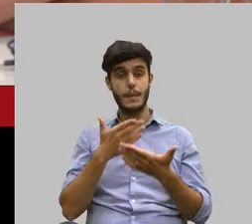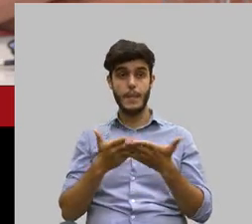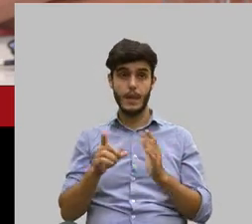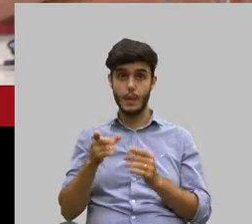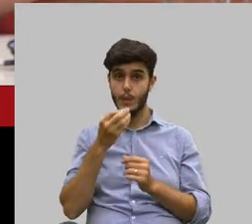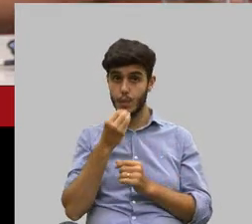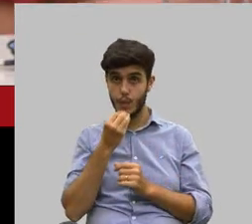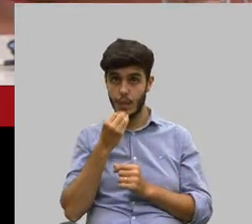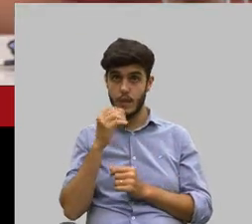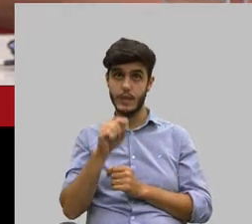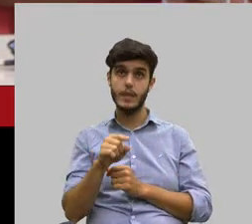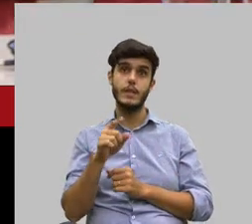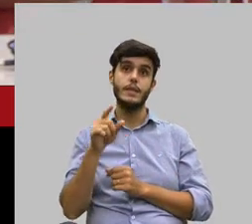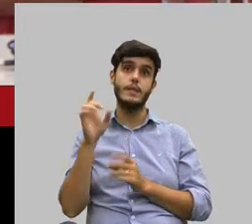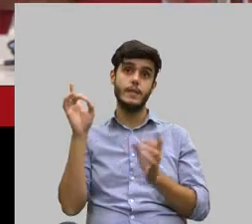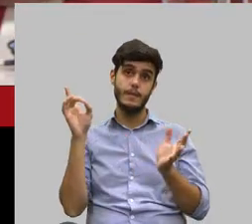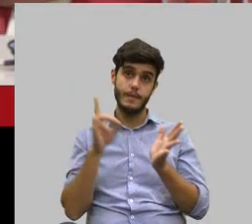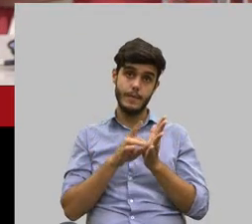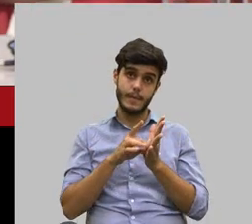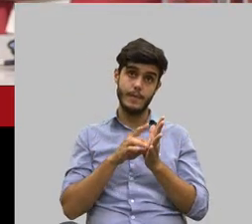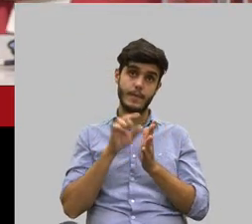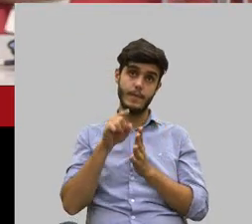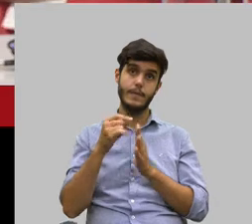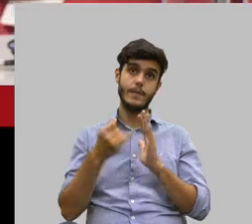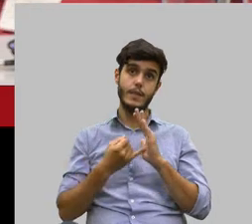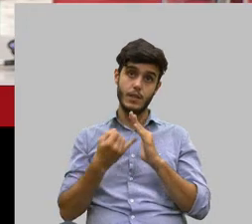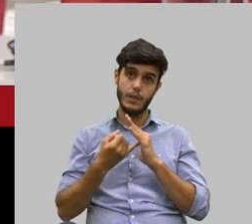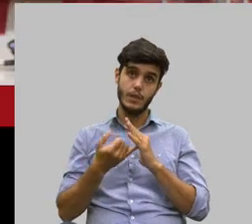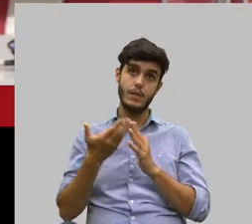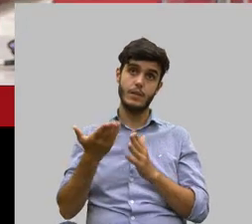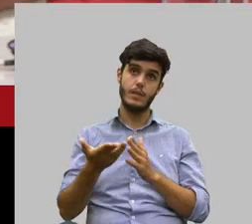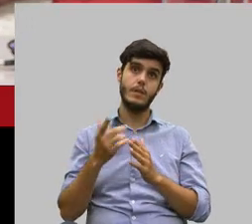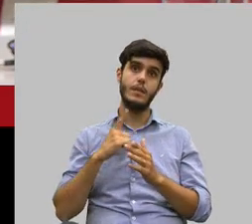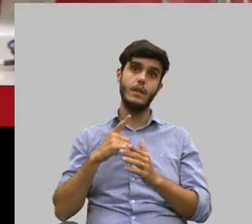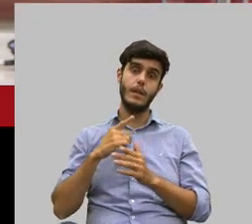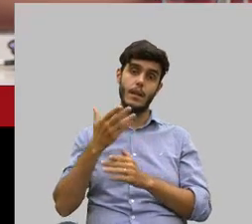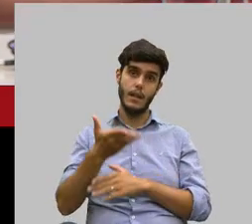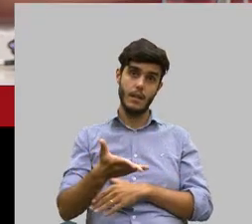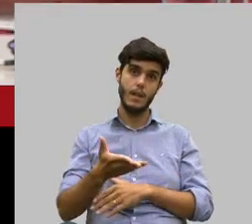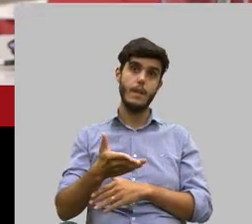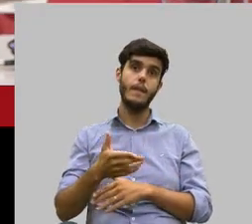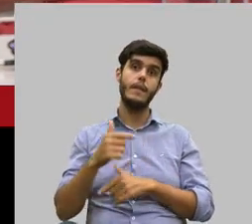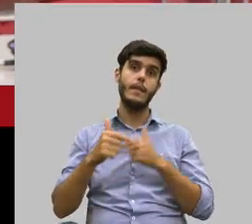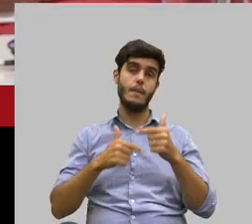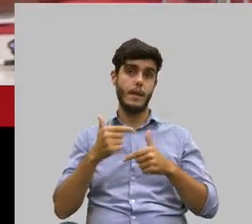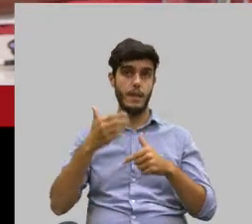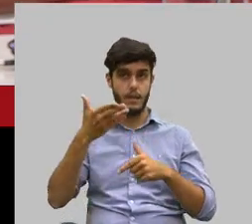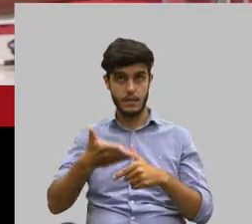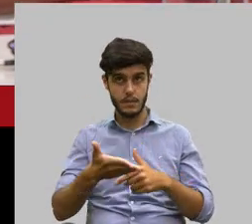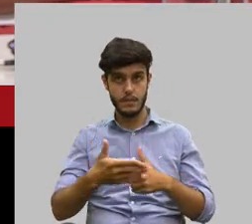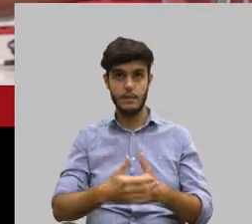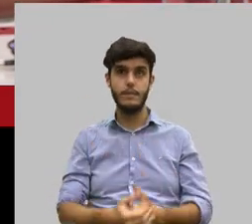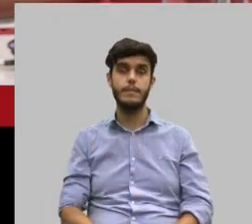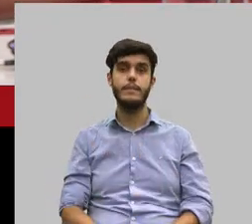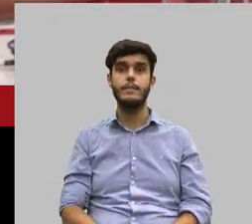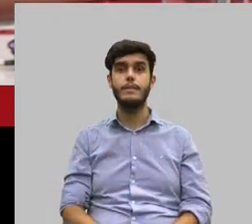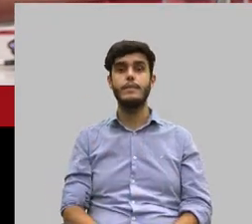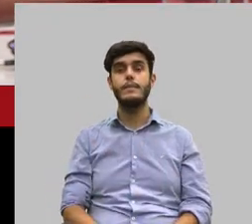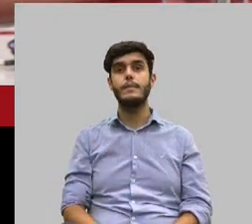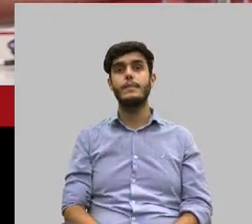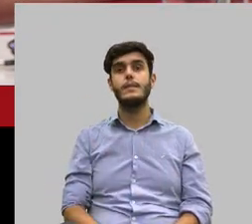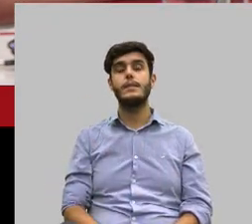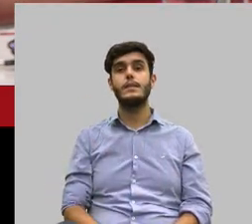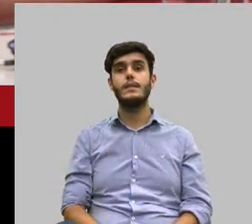essa oportunidade que a instituição está tendo com as senhoras à frente desses postos de